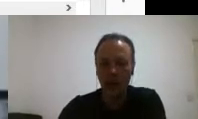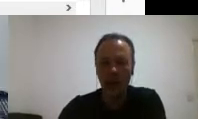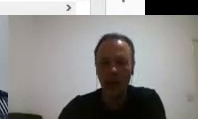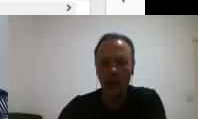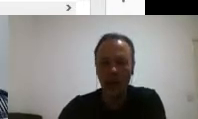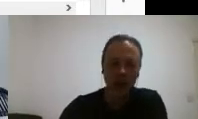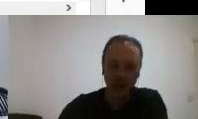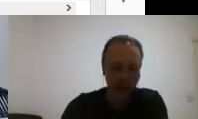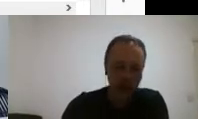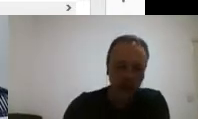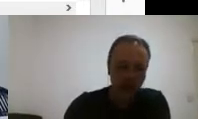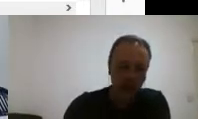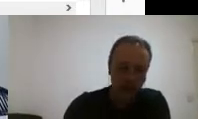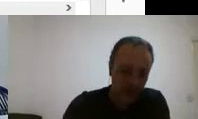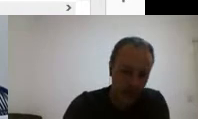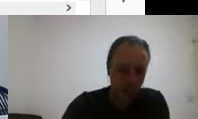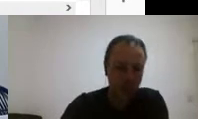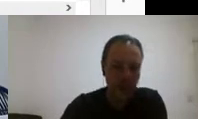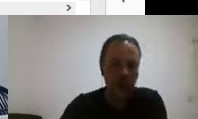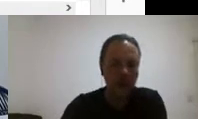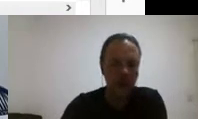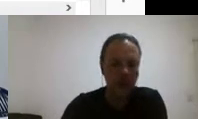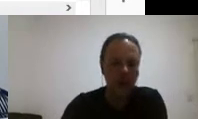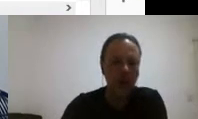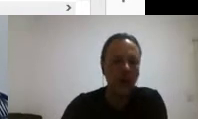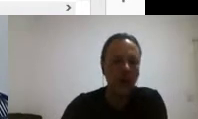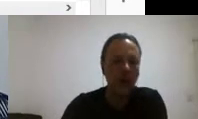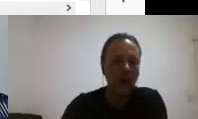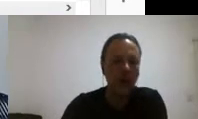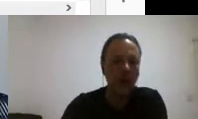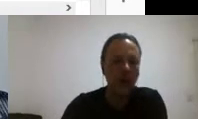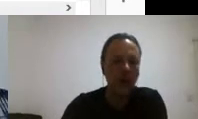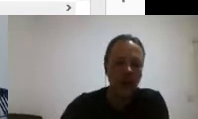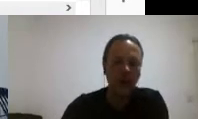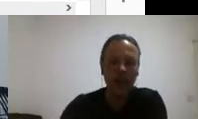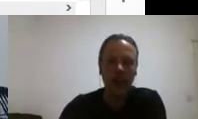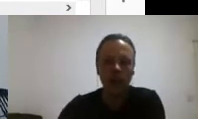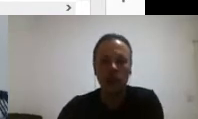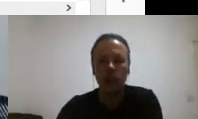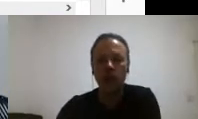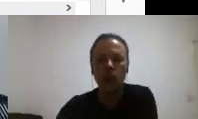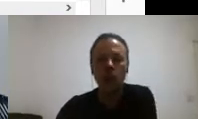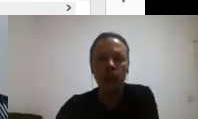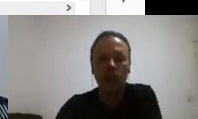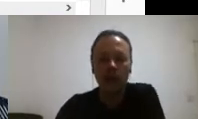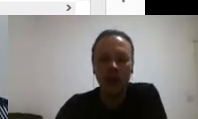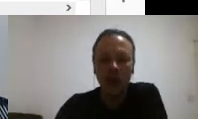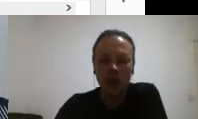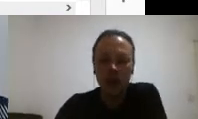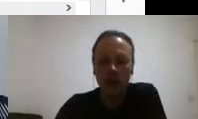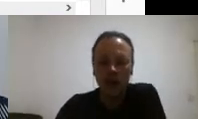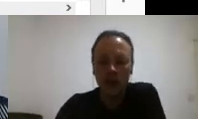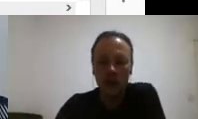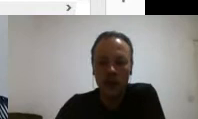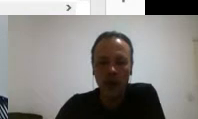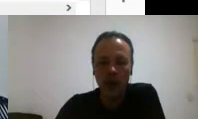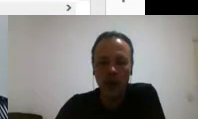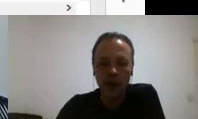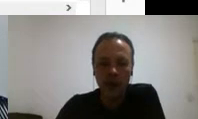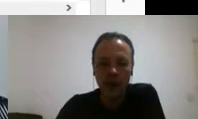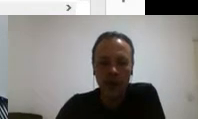dessem um print, ou sei lá, aí a gente vê como é que seria o melhor modo, tá? Então, a princípio, não se preocupem aí